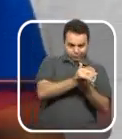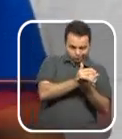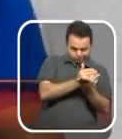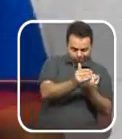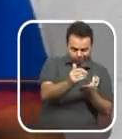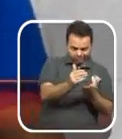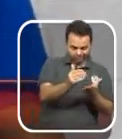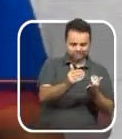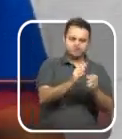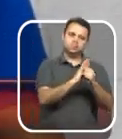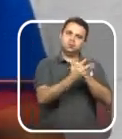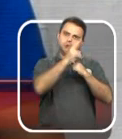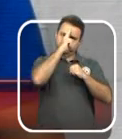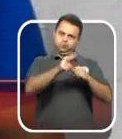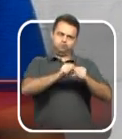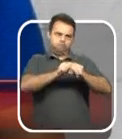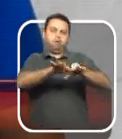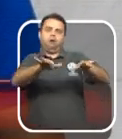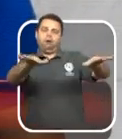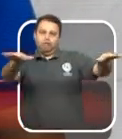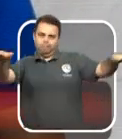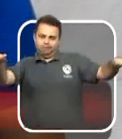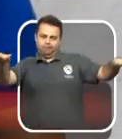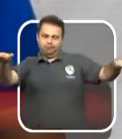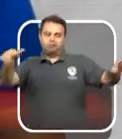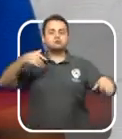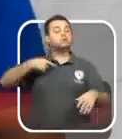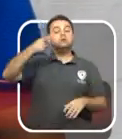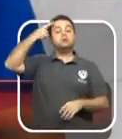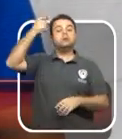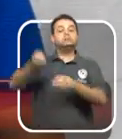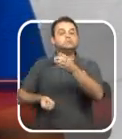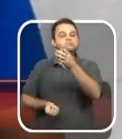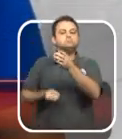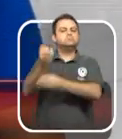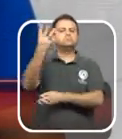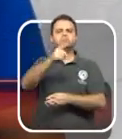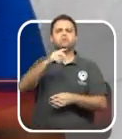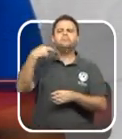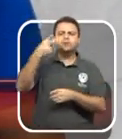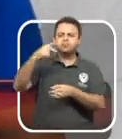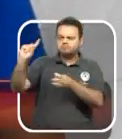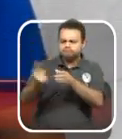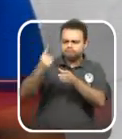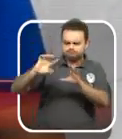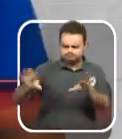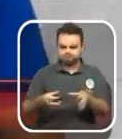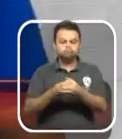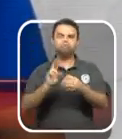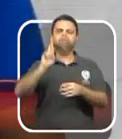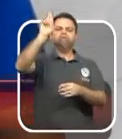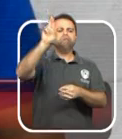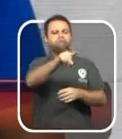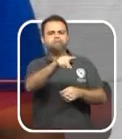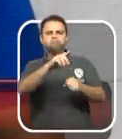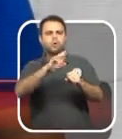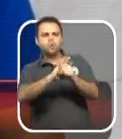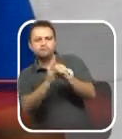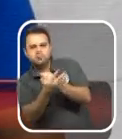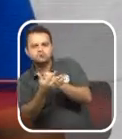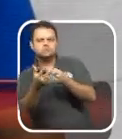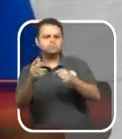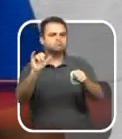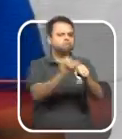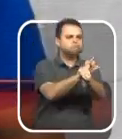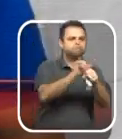estávamos com a pandemia, né? Eu criei a Frente Parlamentar de Acompanhamento e Combate à Covid, a primeira frente parlamentar